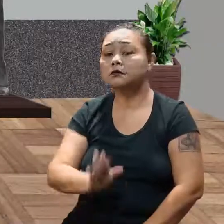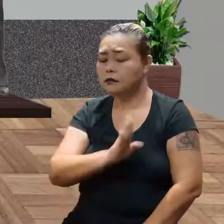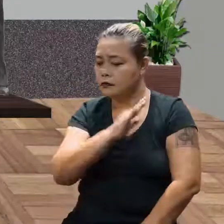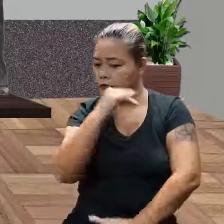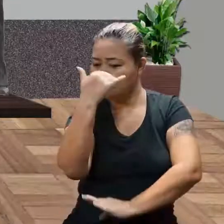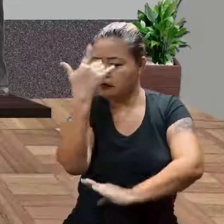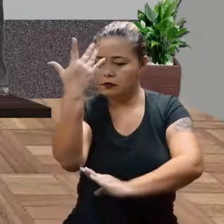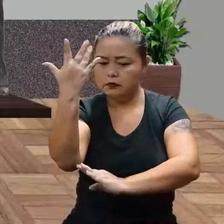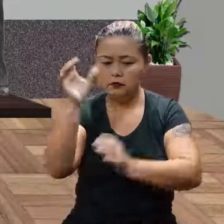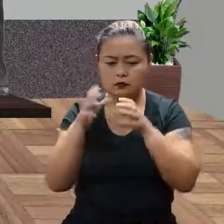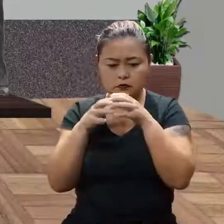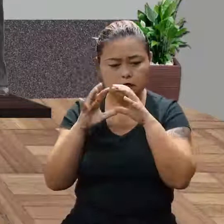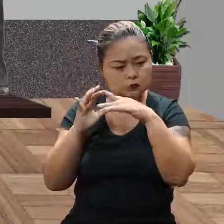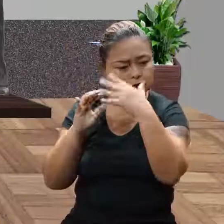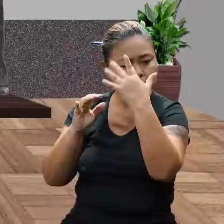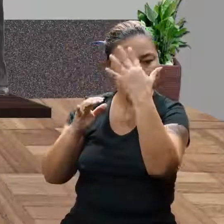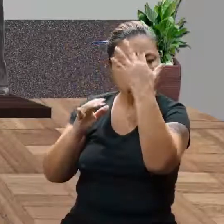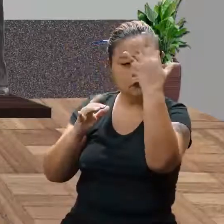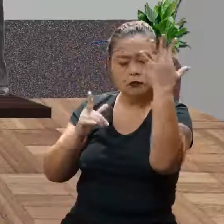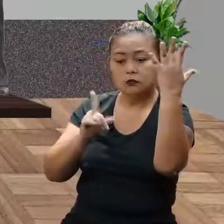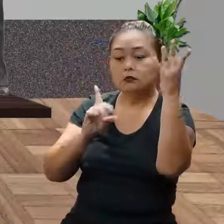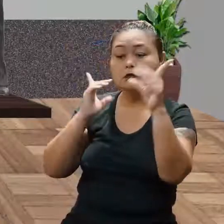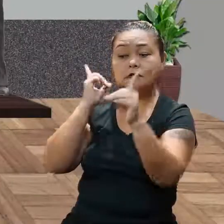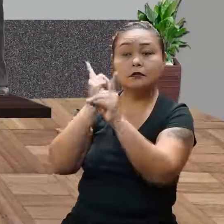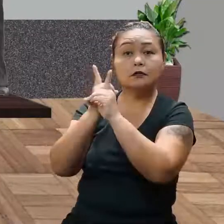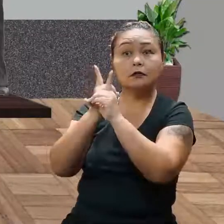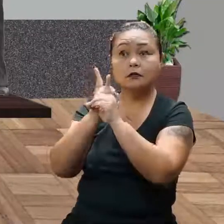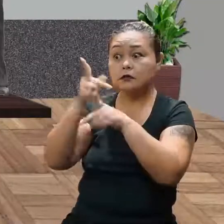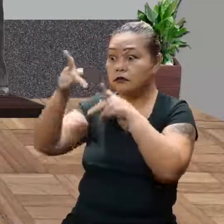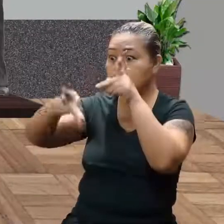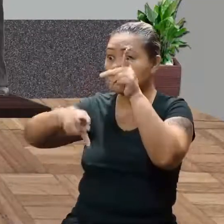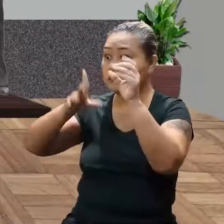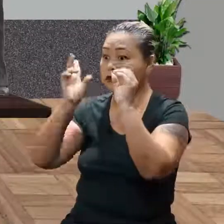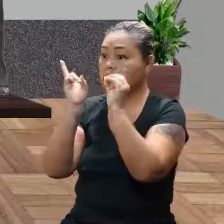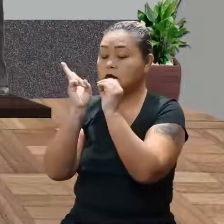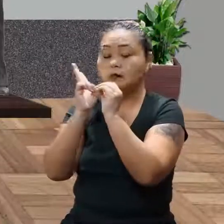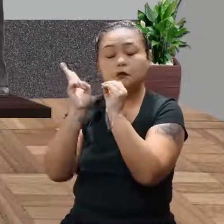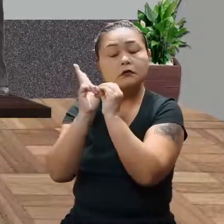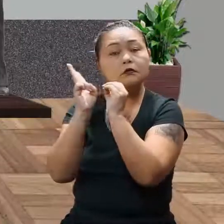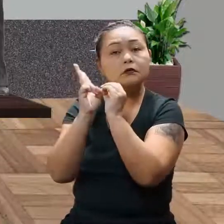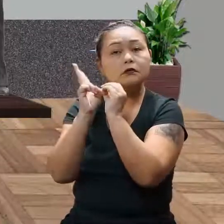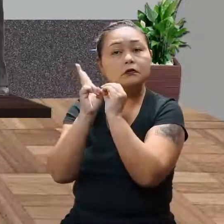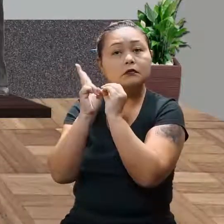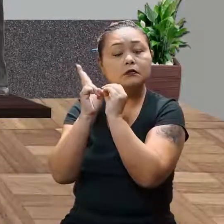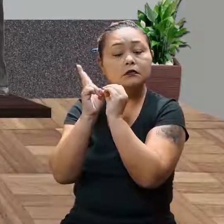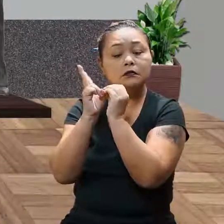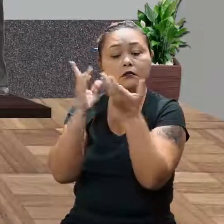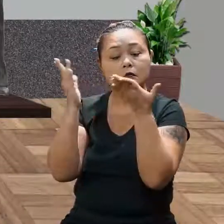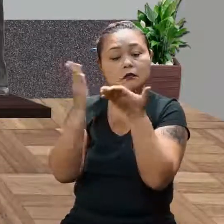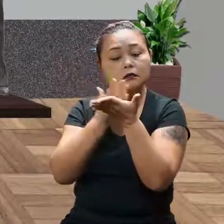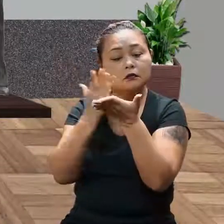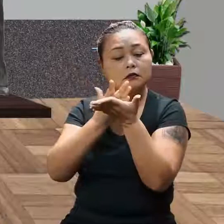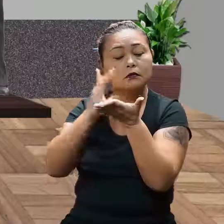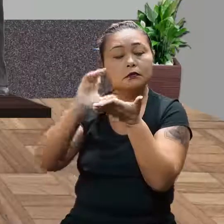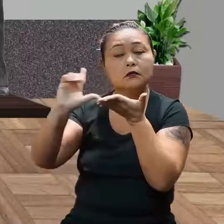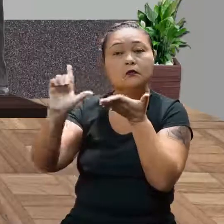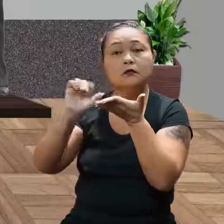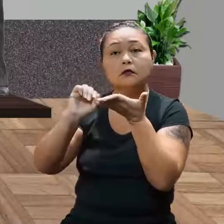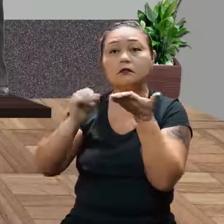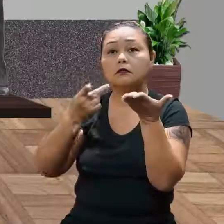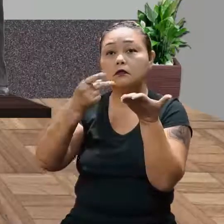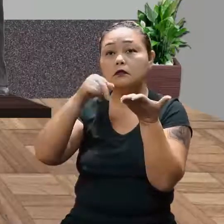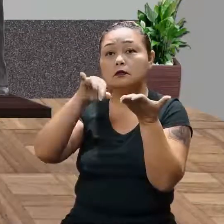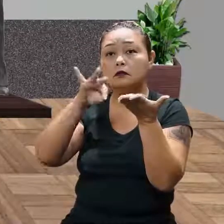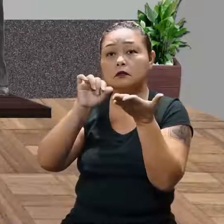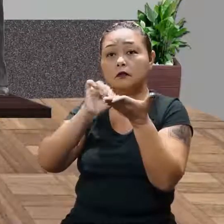a Comissão de Rondon vão encontrar vários povos indígenas. Num livro de Roquete Pinto,